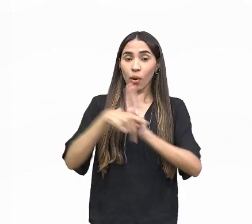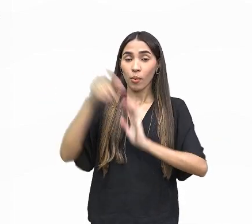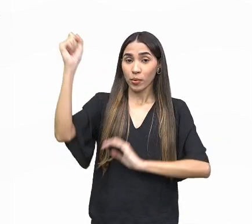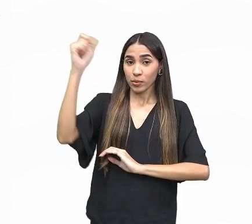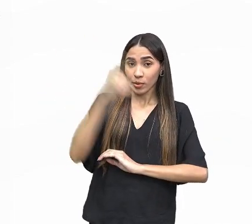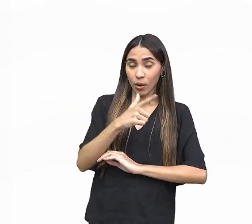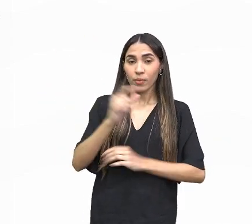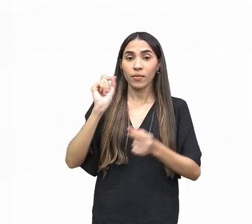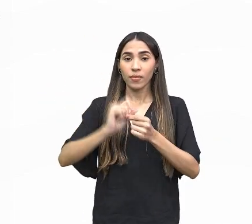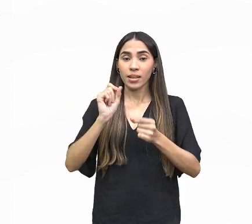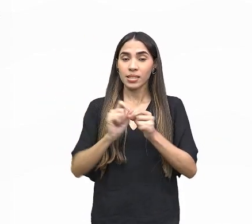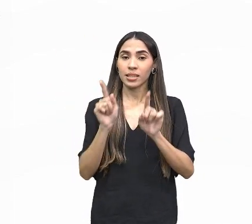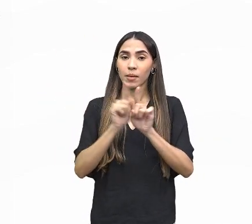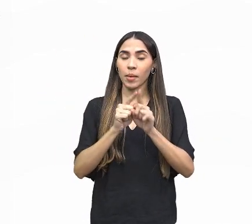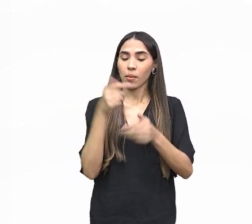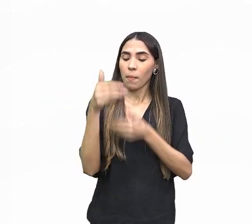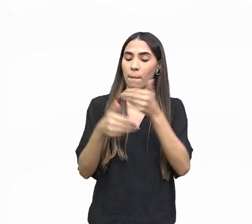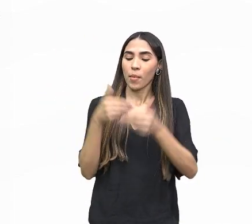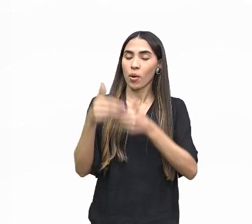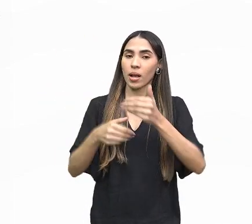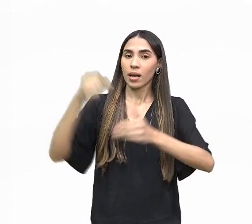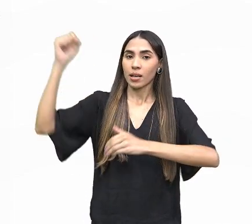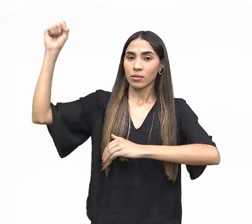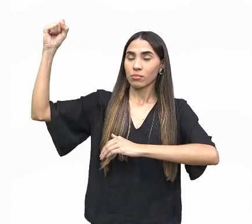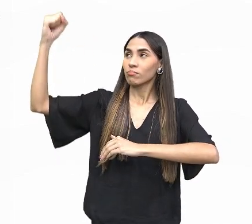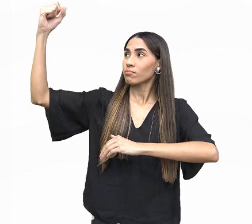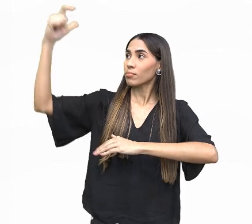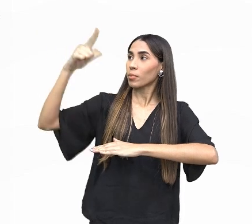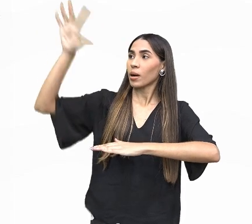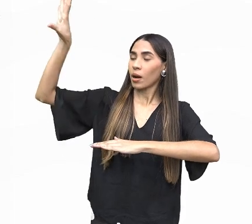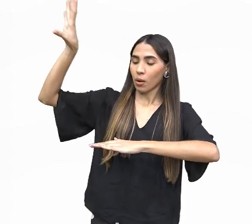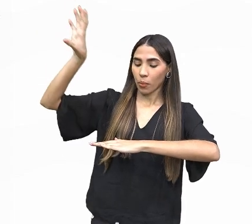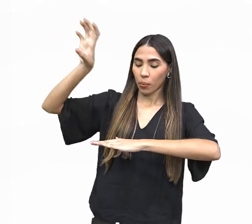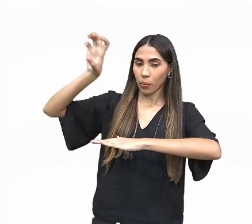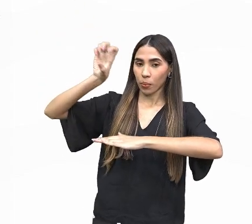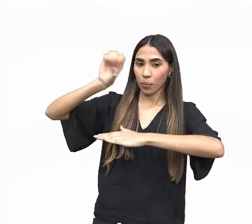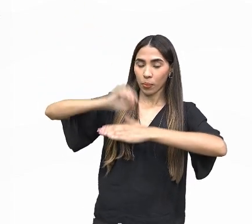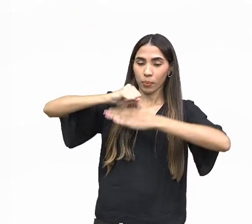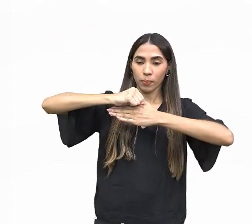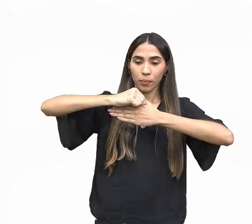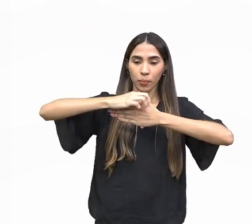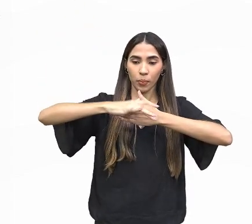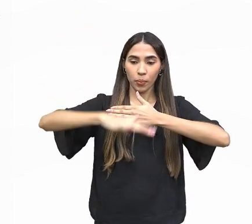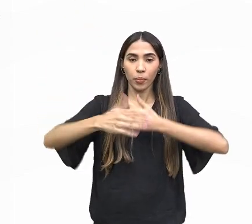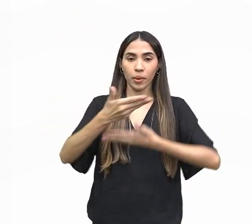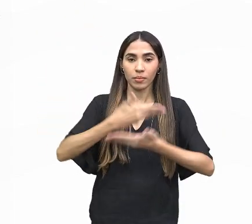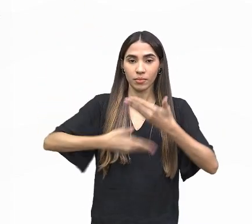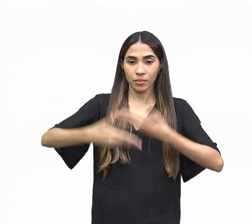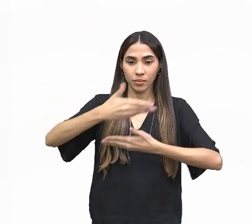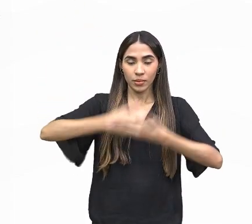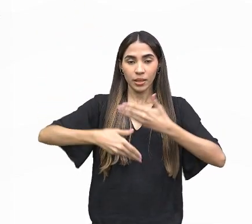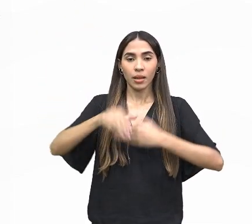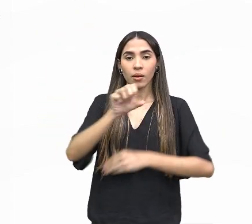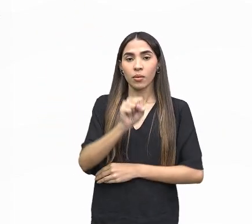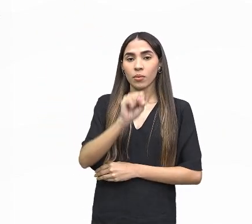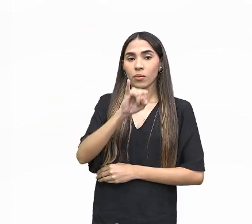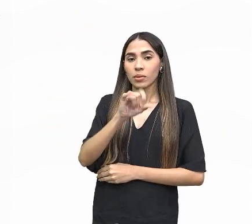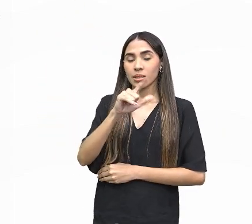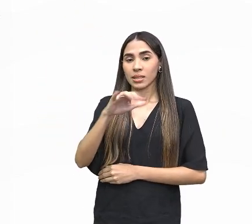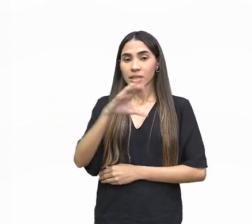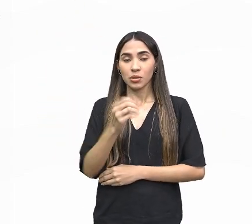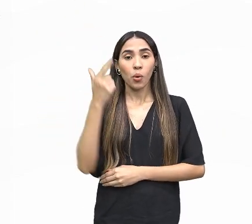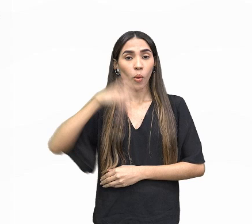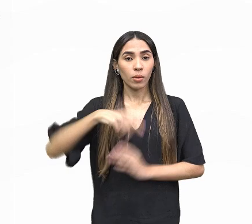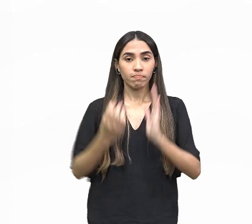sol e fazer esse processo da luz solar, né, da radiação solar, interagir com esse semicondutor que é o silício para